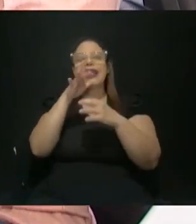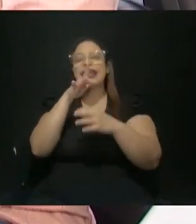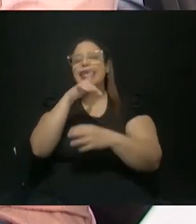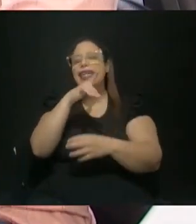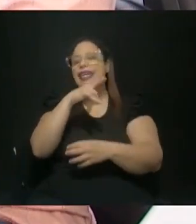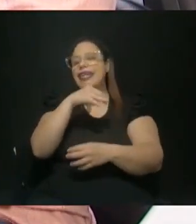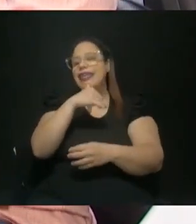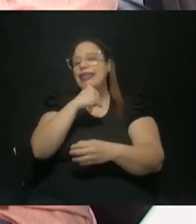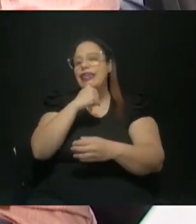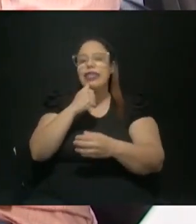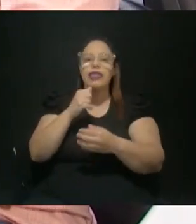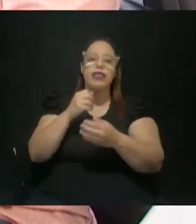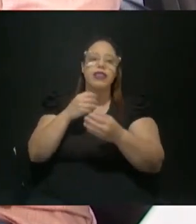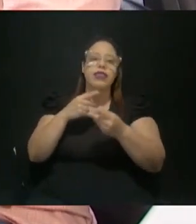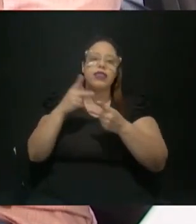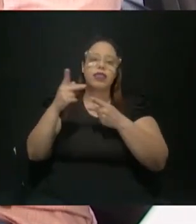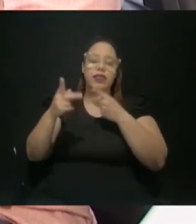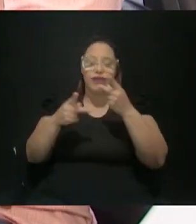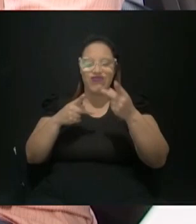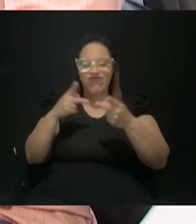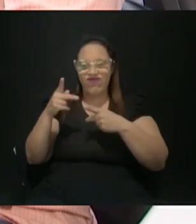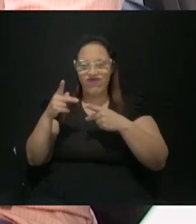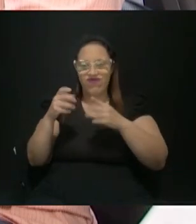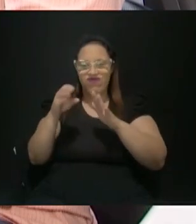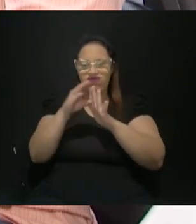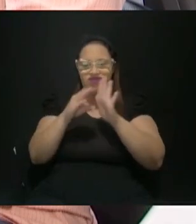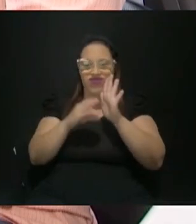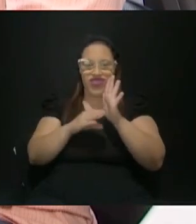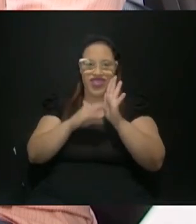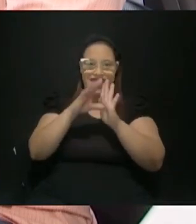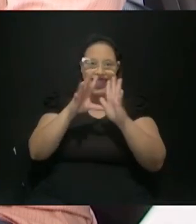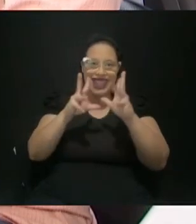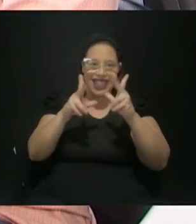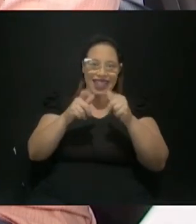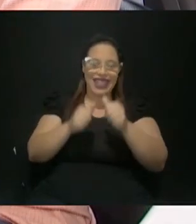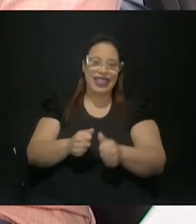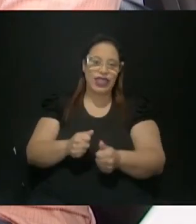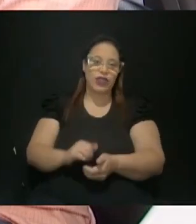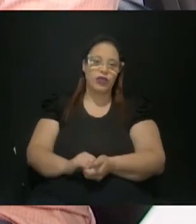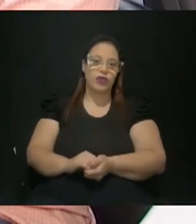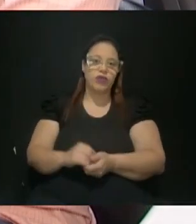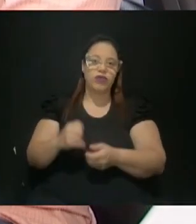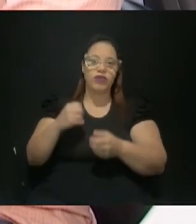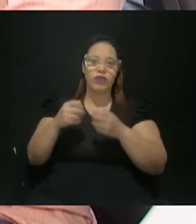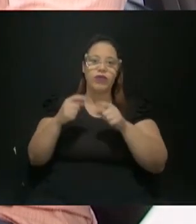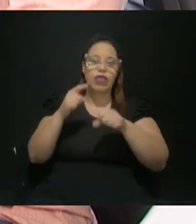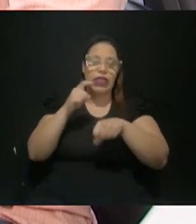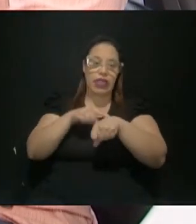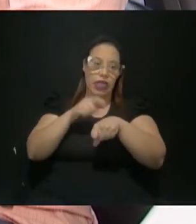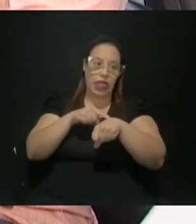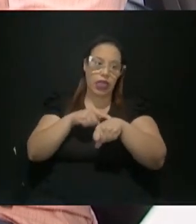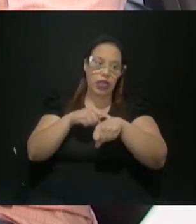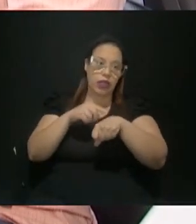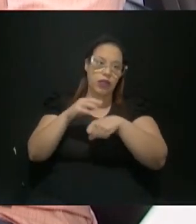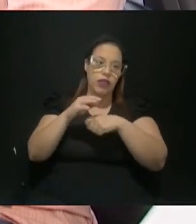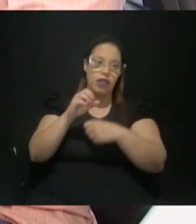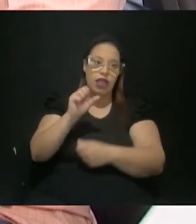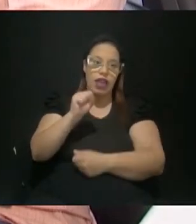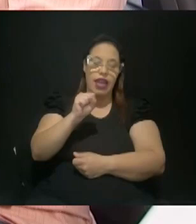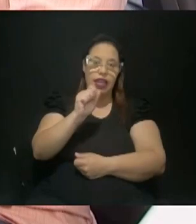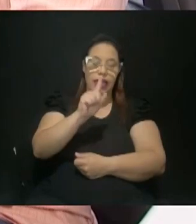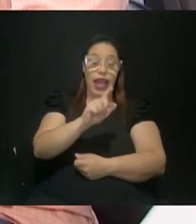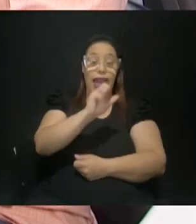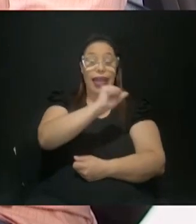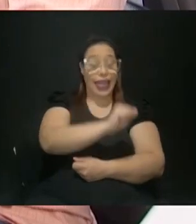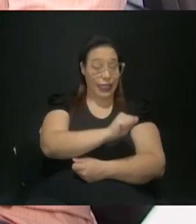que existe entre as áreas das empresas, né? Que a gente chama de tempo de serviço, o famoso SLA. Então,